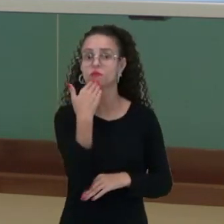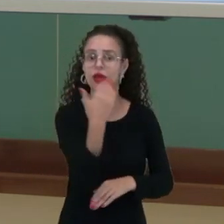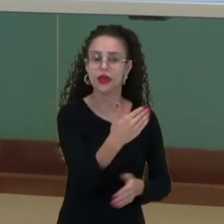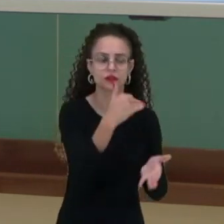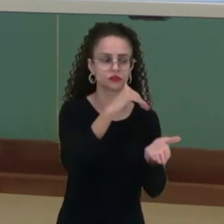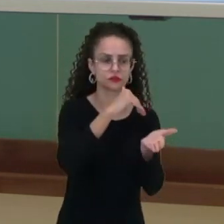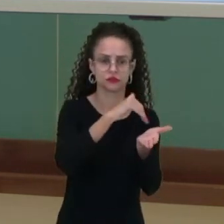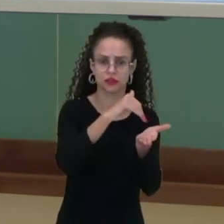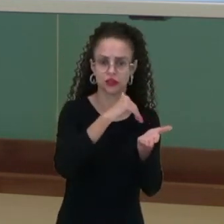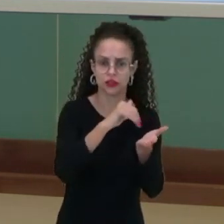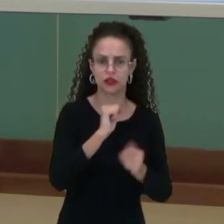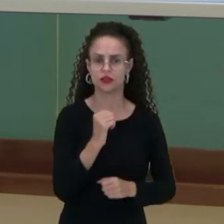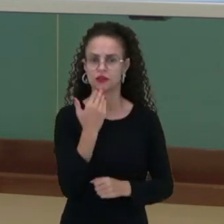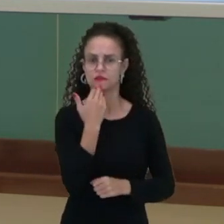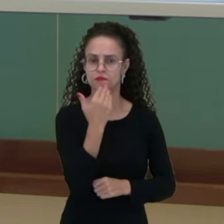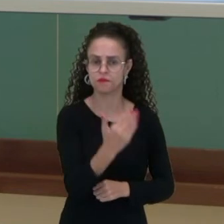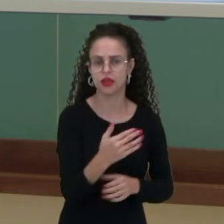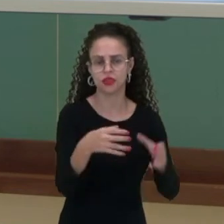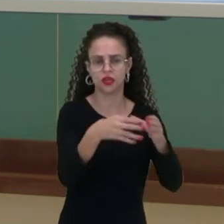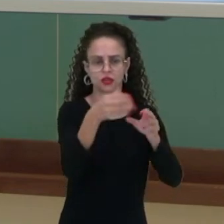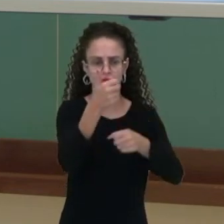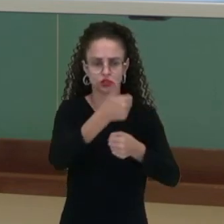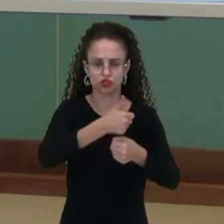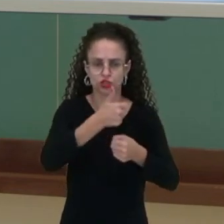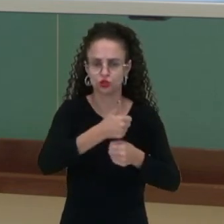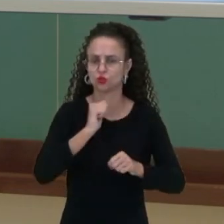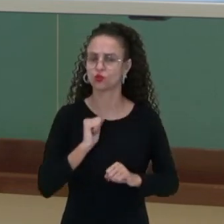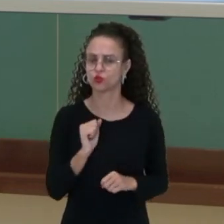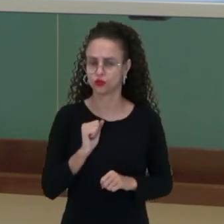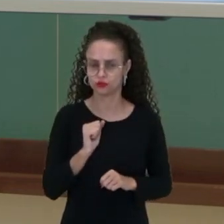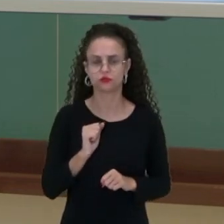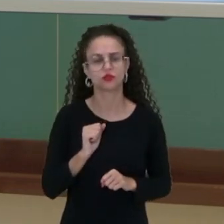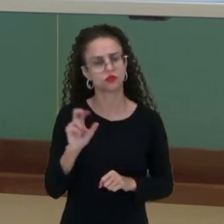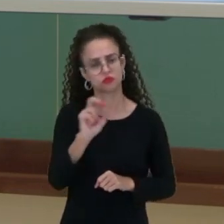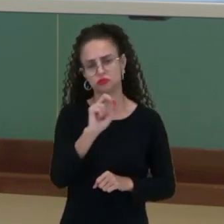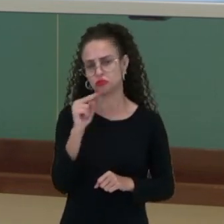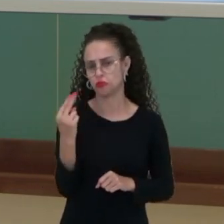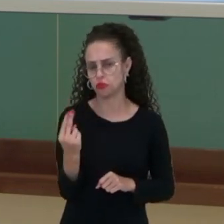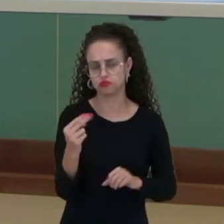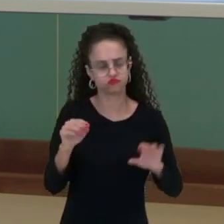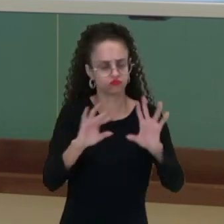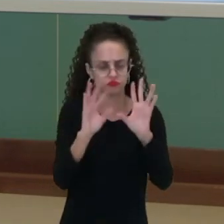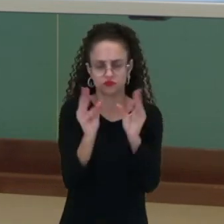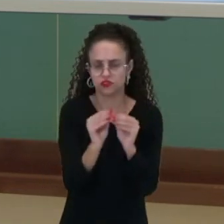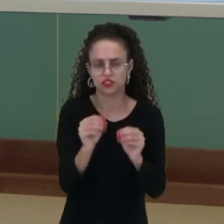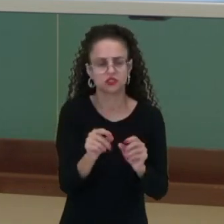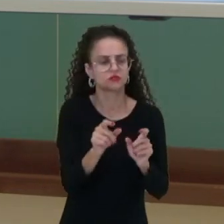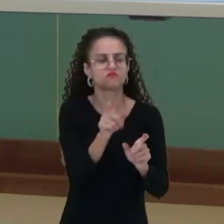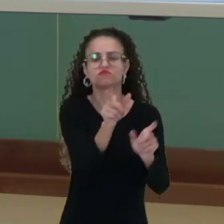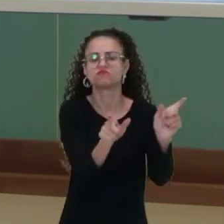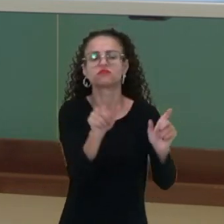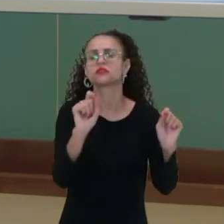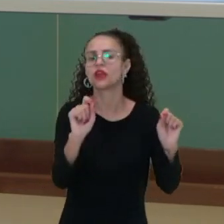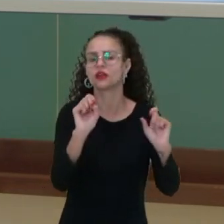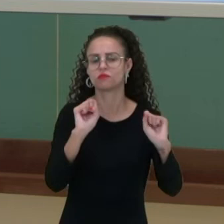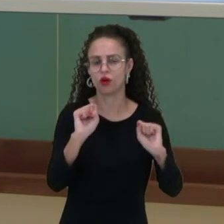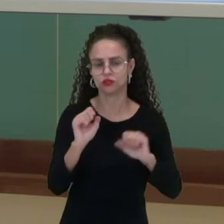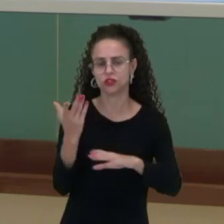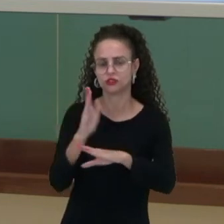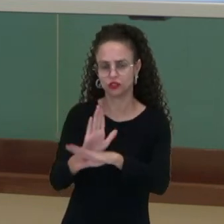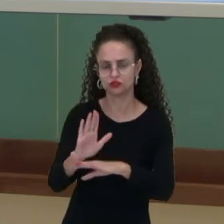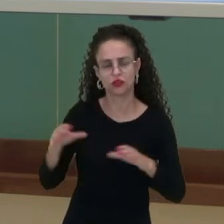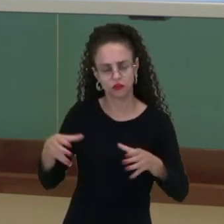secretaria, com a equipe diretiva, da gestora, né? Ou, enfim, alguém que possa atender